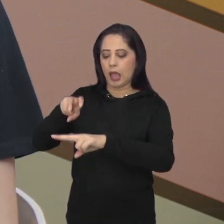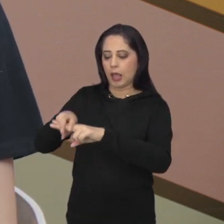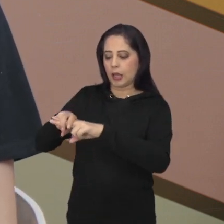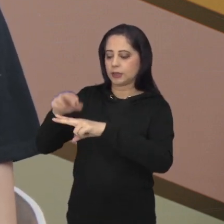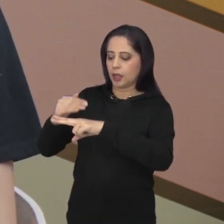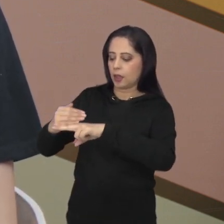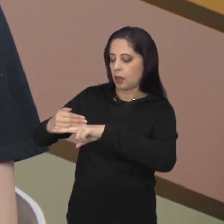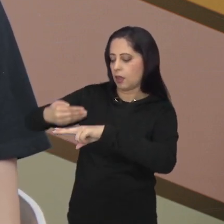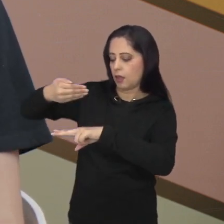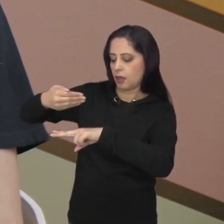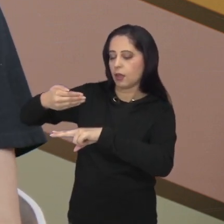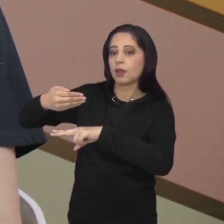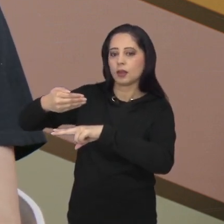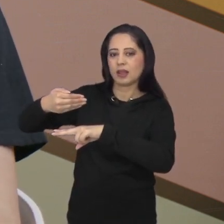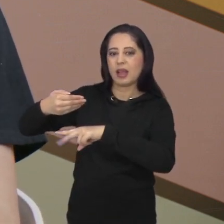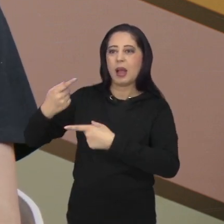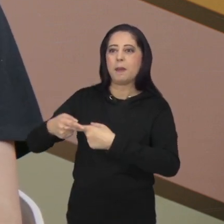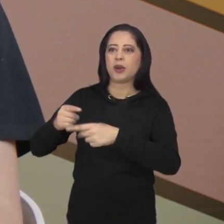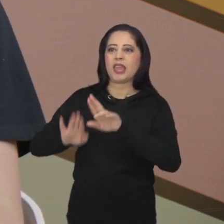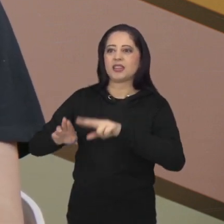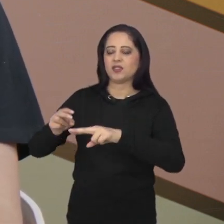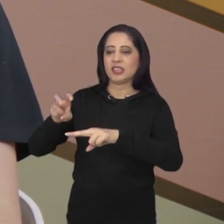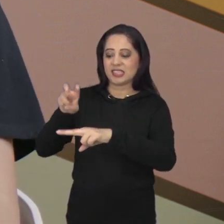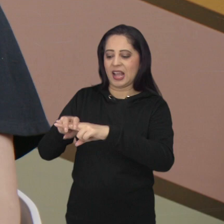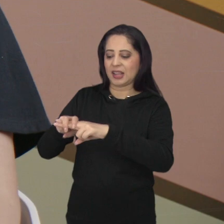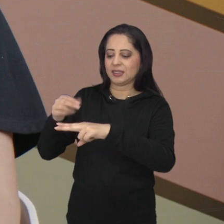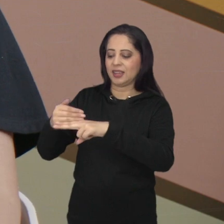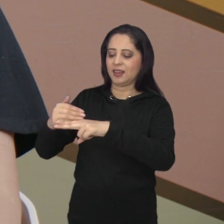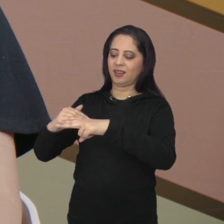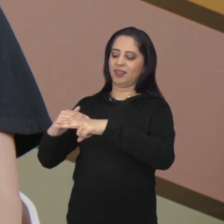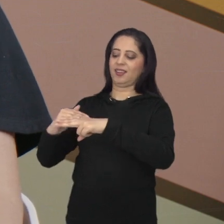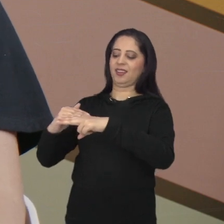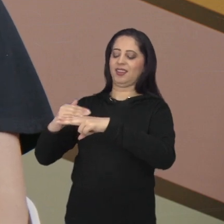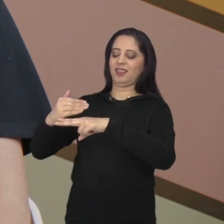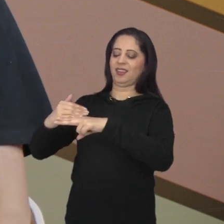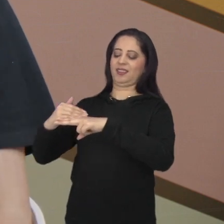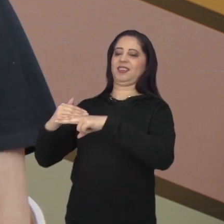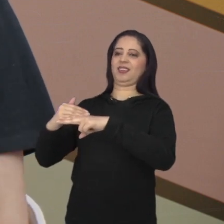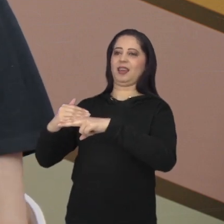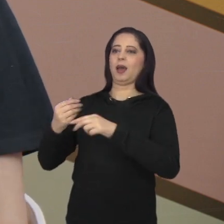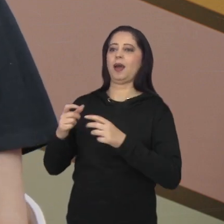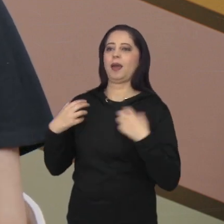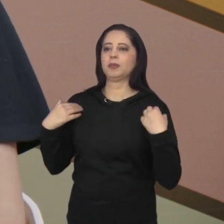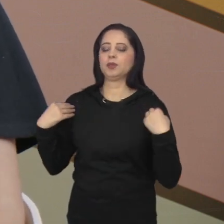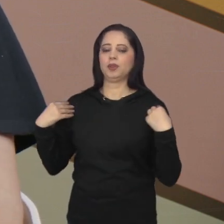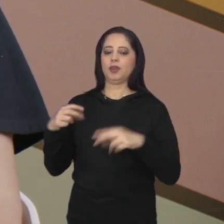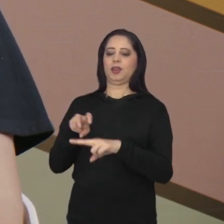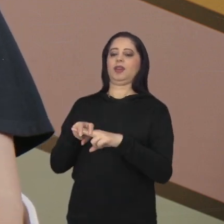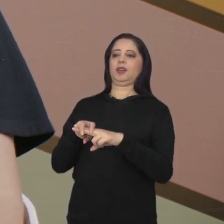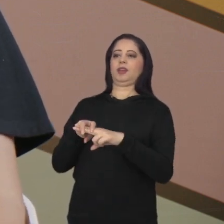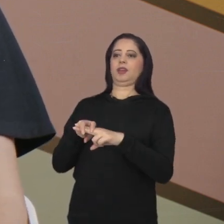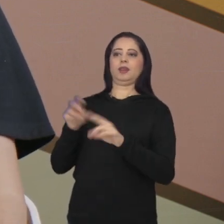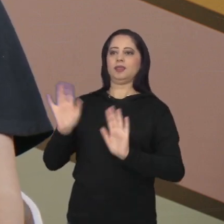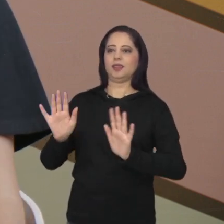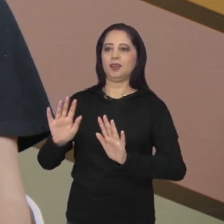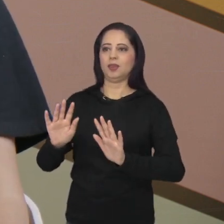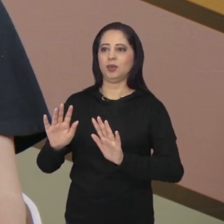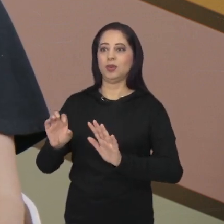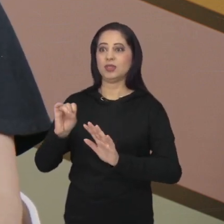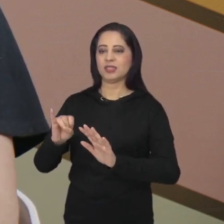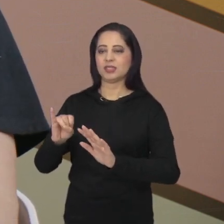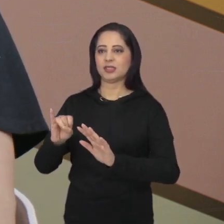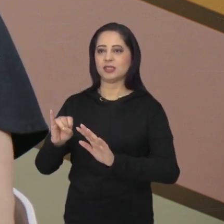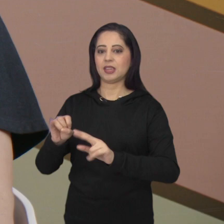bom encosto reto. Tem muitas cadeiras que são muito inclinadas, né? Então tudo que você acaba, se eu tivesse